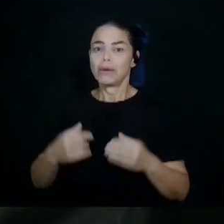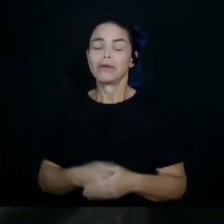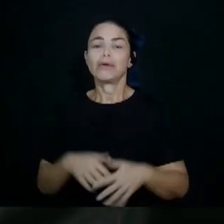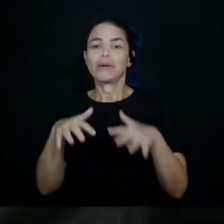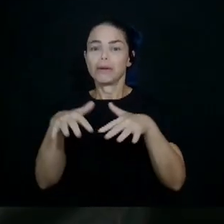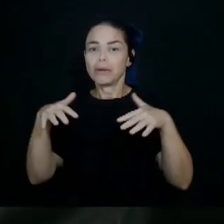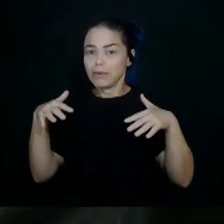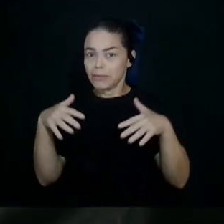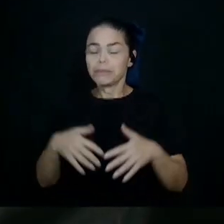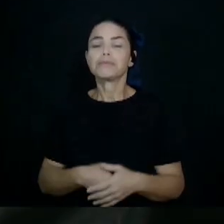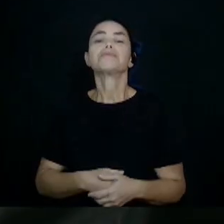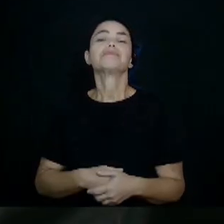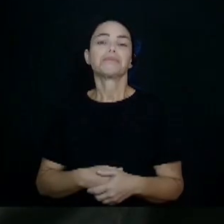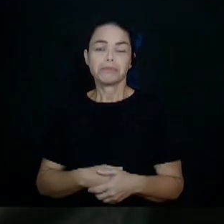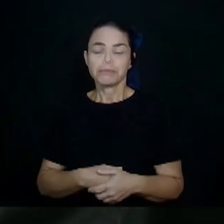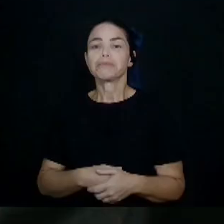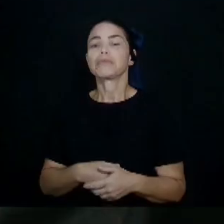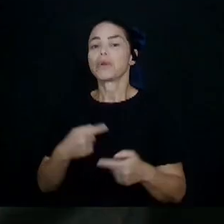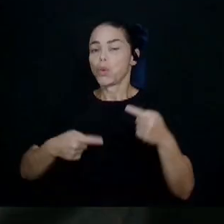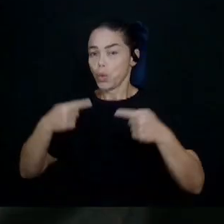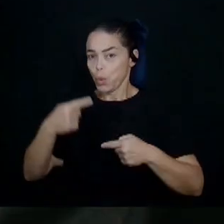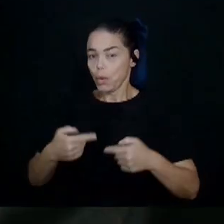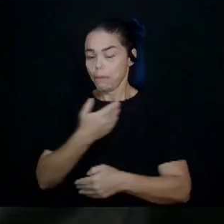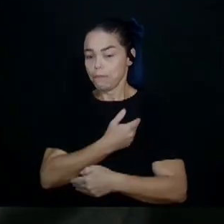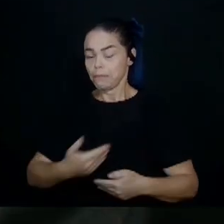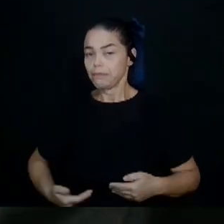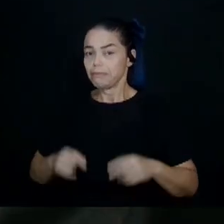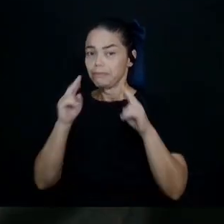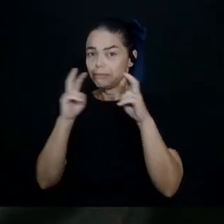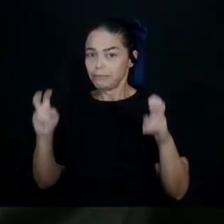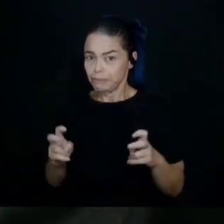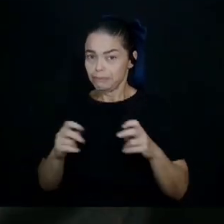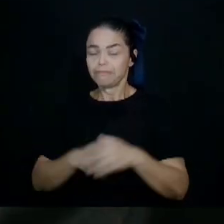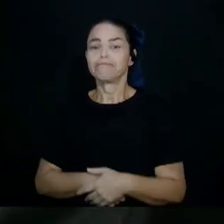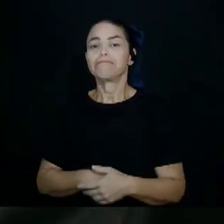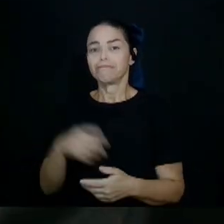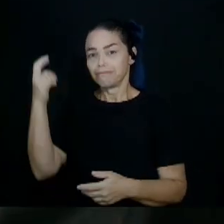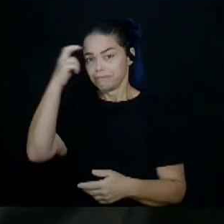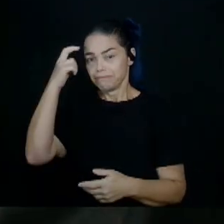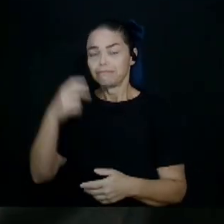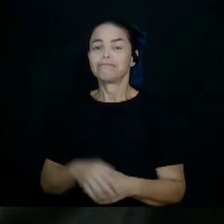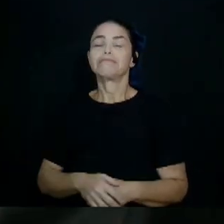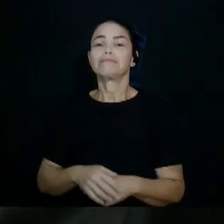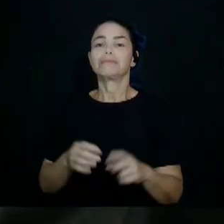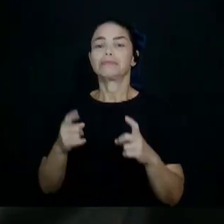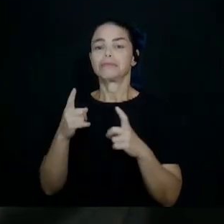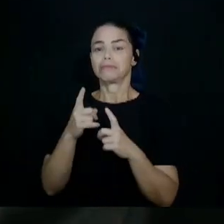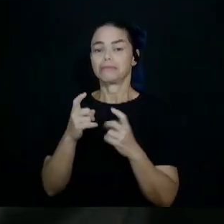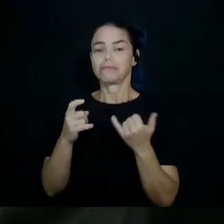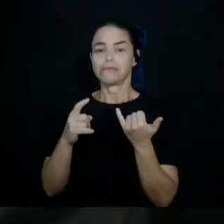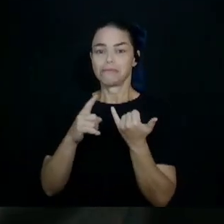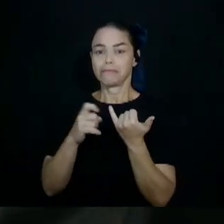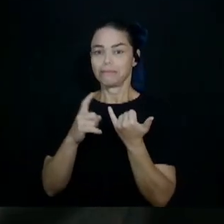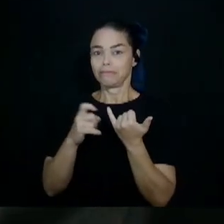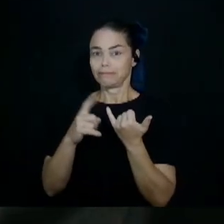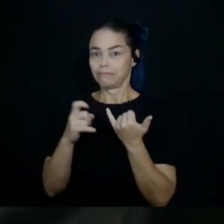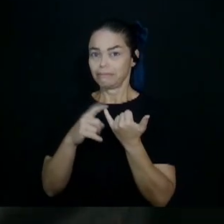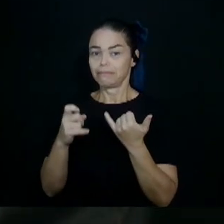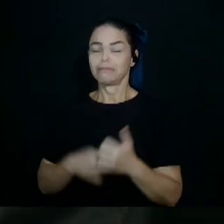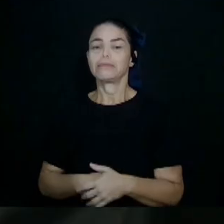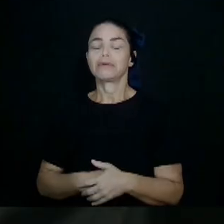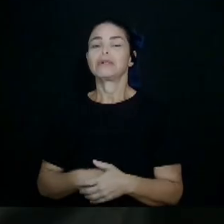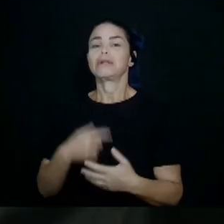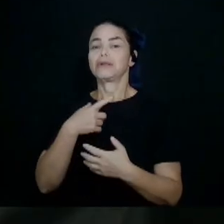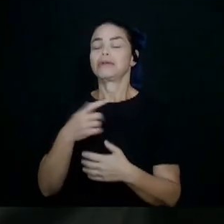Maria Matosinho, um debate público com o tema A Cultura Red Pill e Feminicídio, o que fazer? O combate